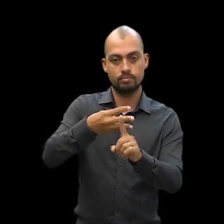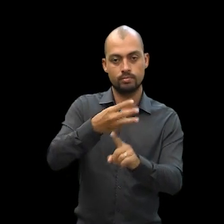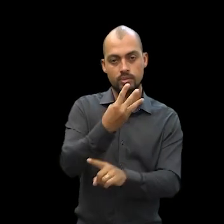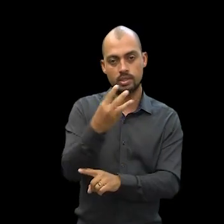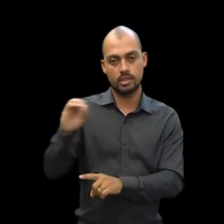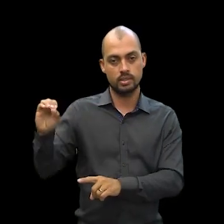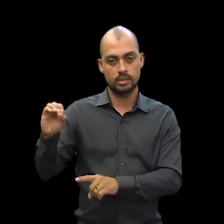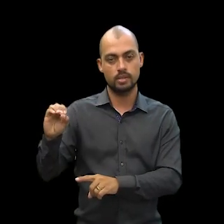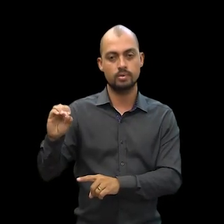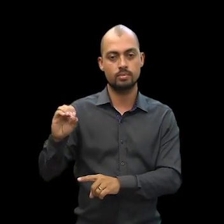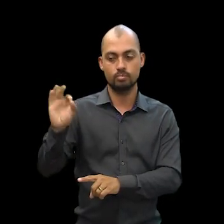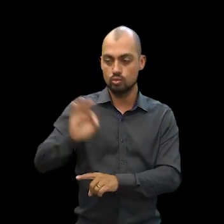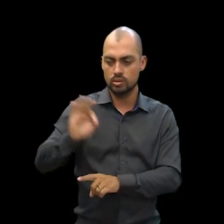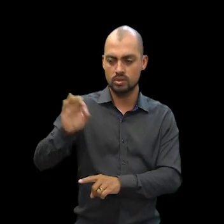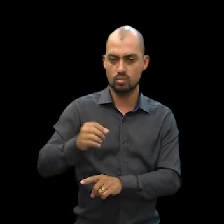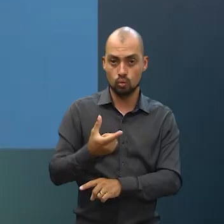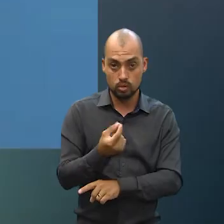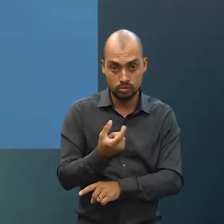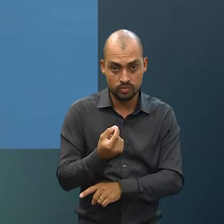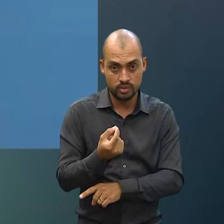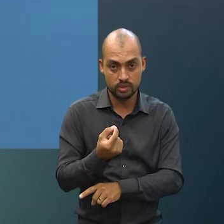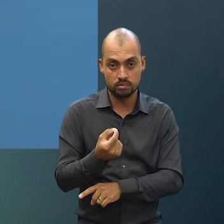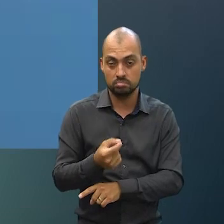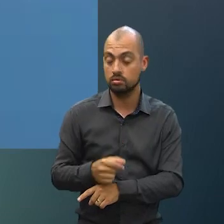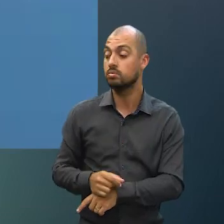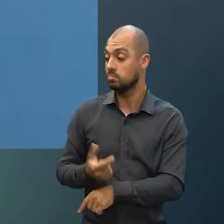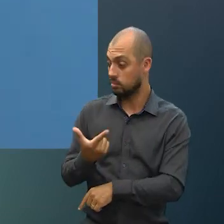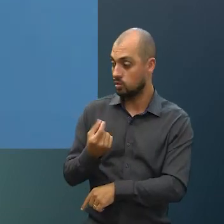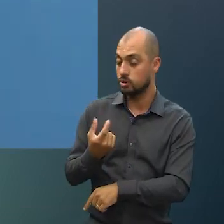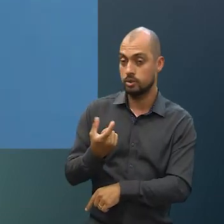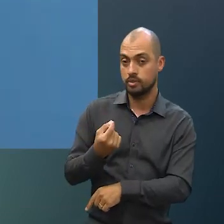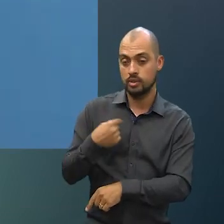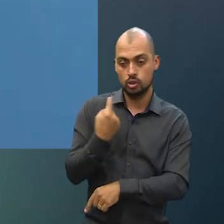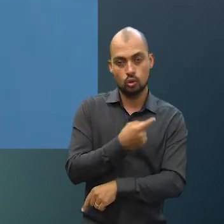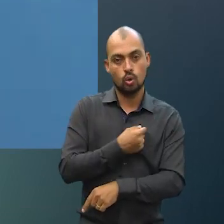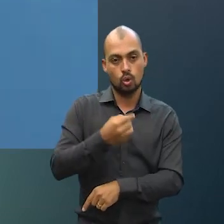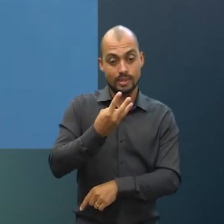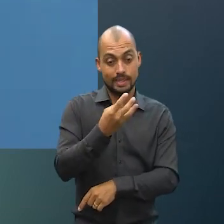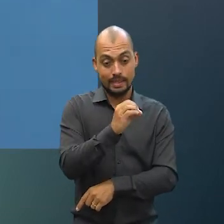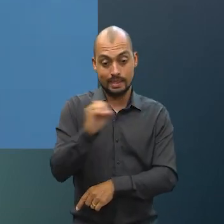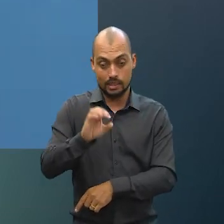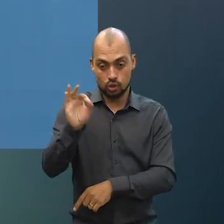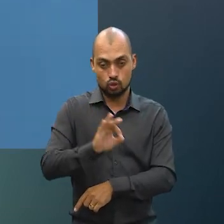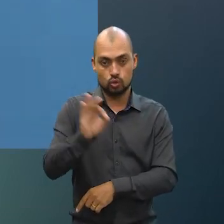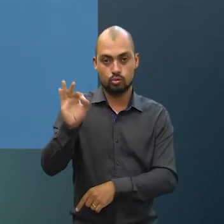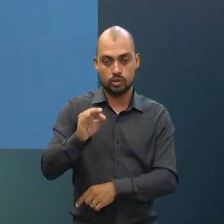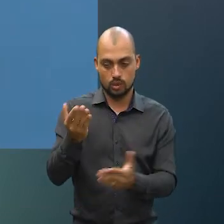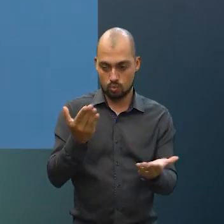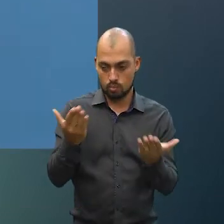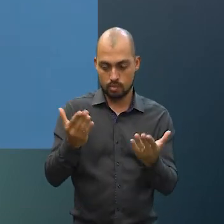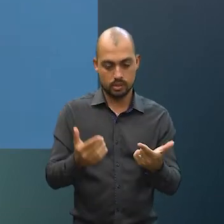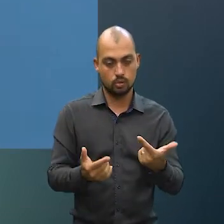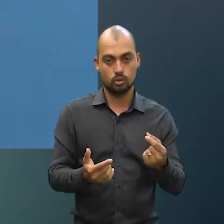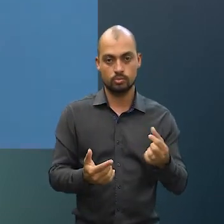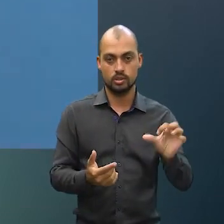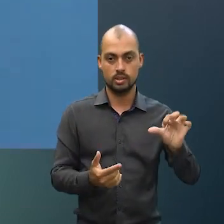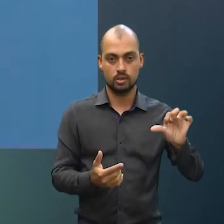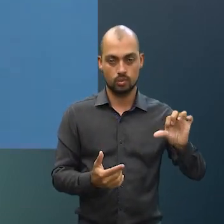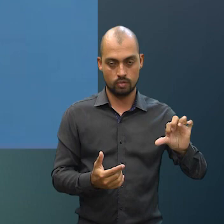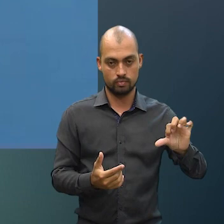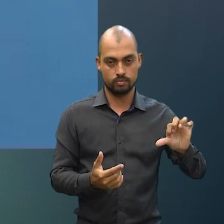passado. 2020 ainda? 2020 nós vamos fazer 300% em relação a 2019